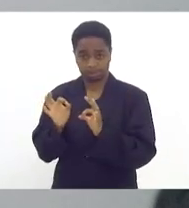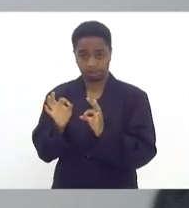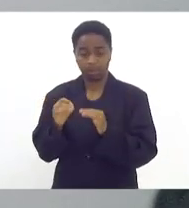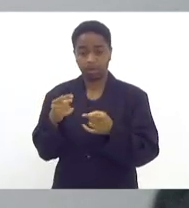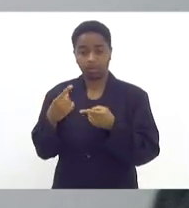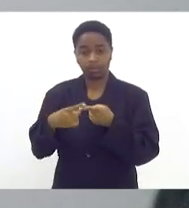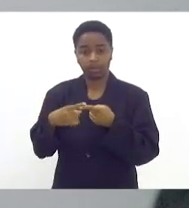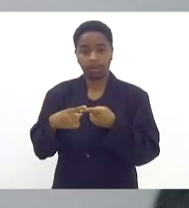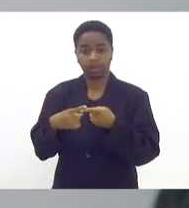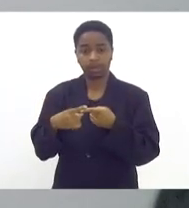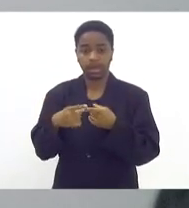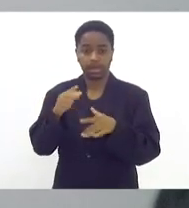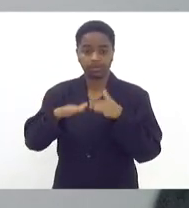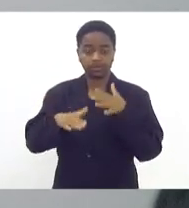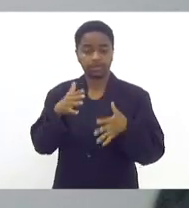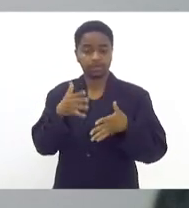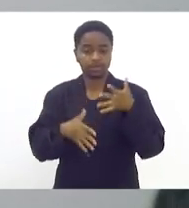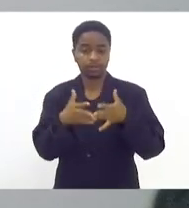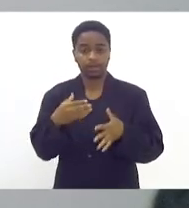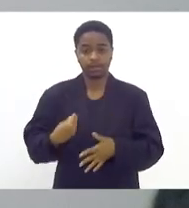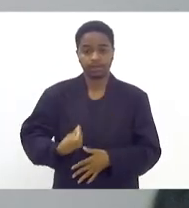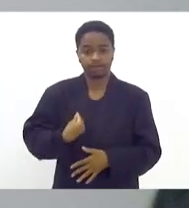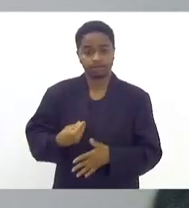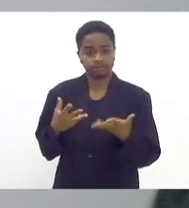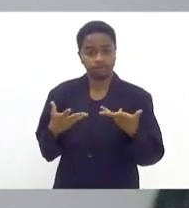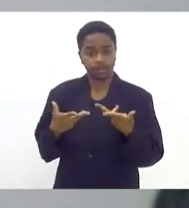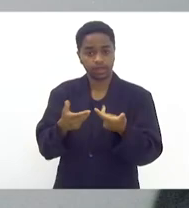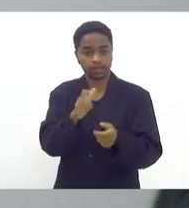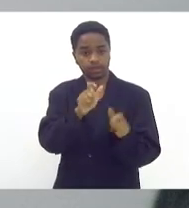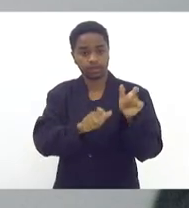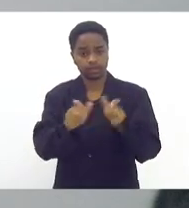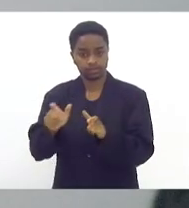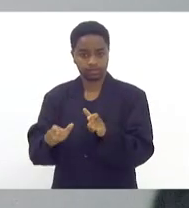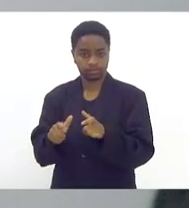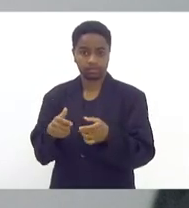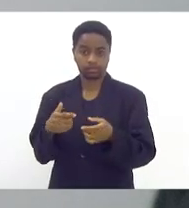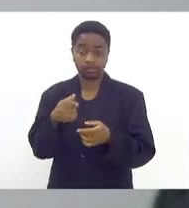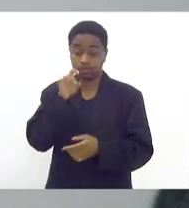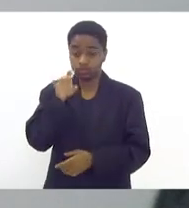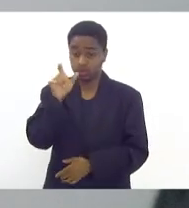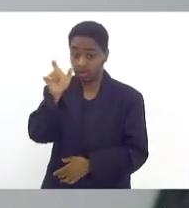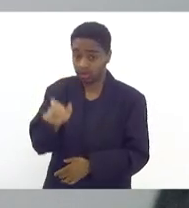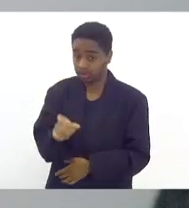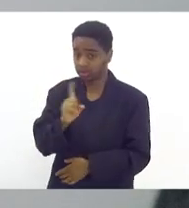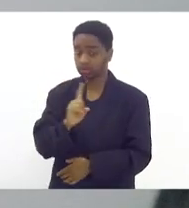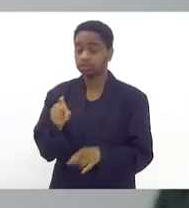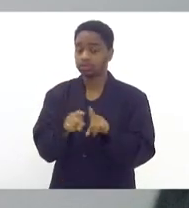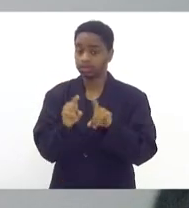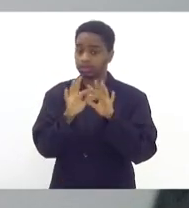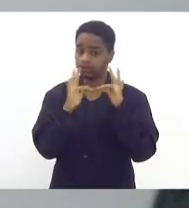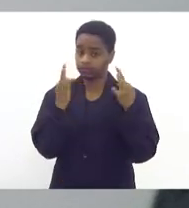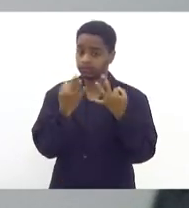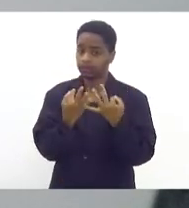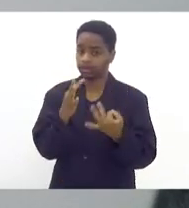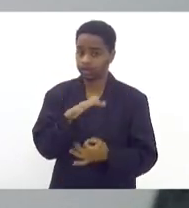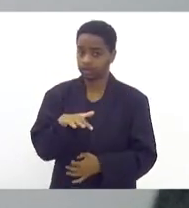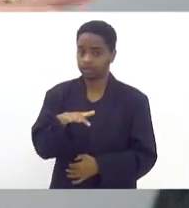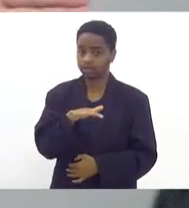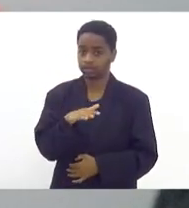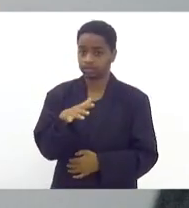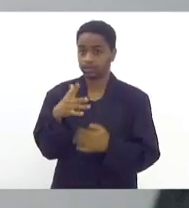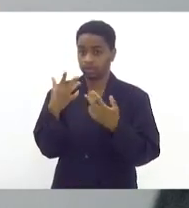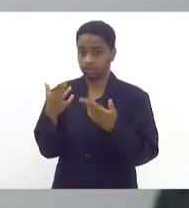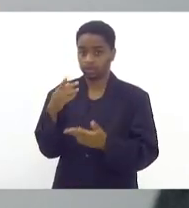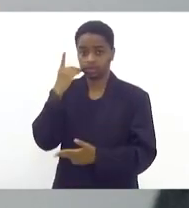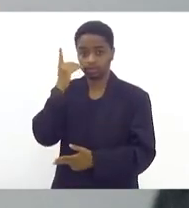impactassem a vida dessa pessoa qualidade de vida não só da pessoa mas daquela família toda como a